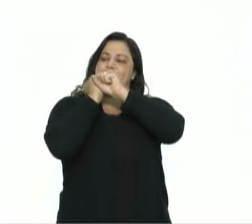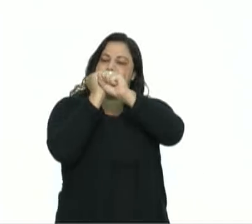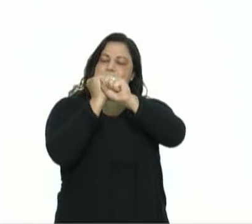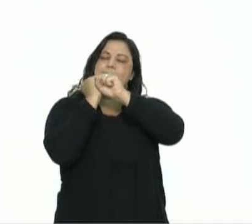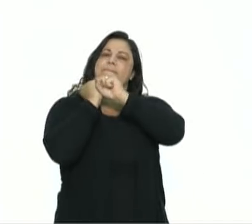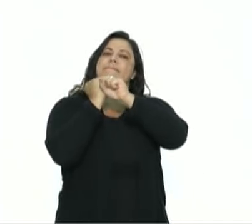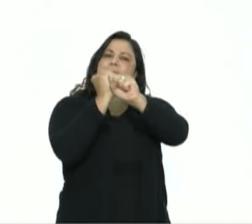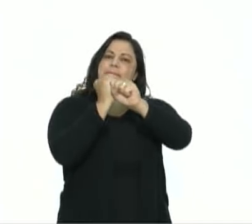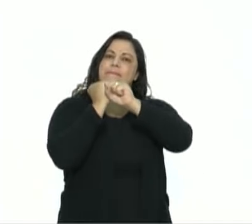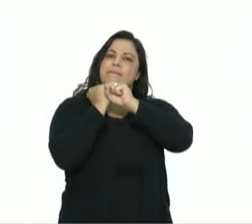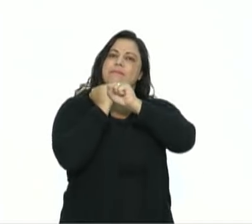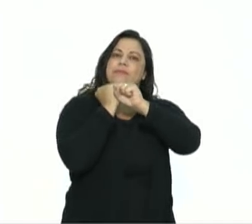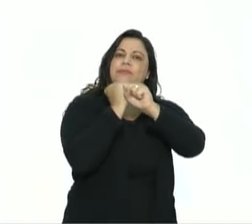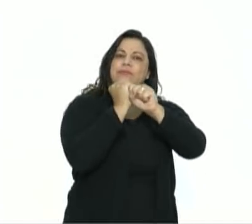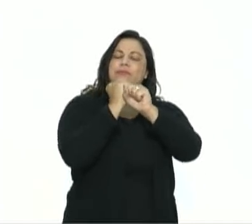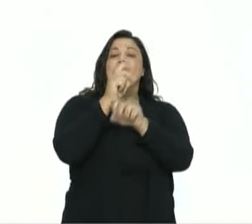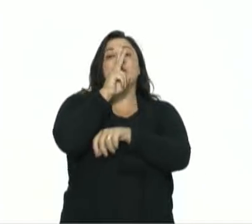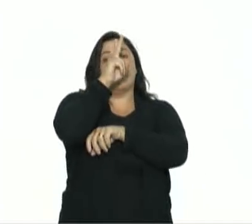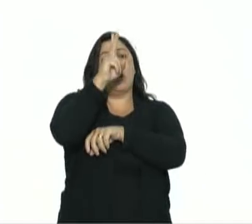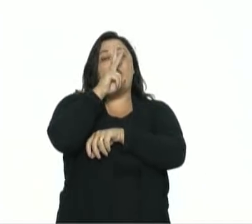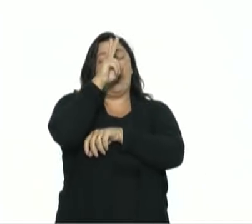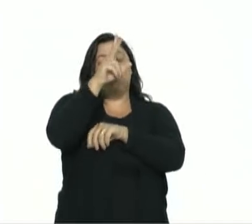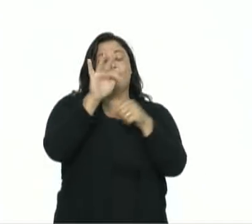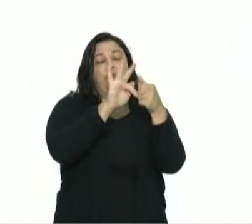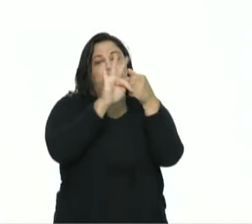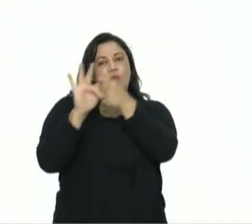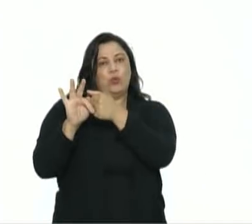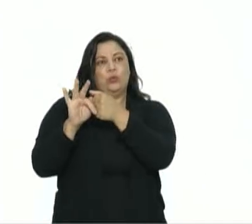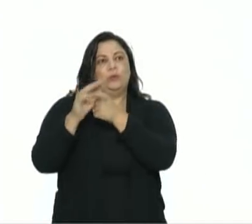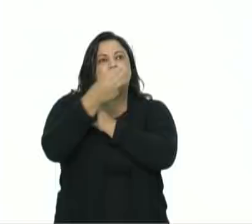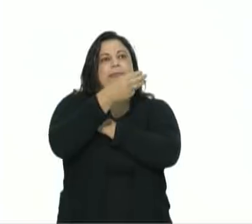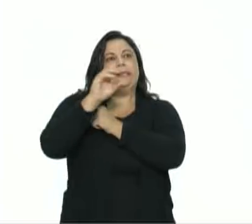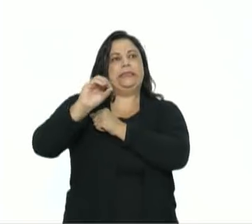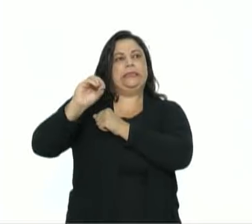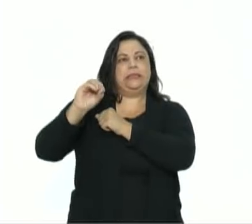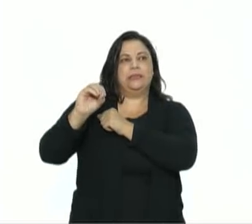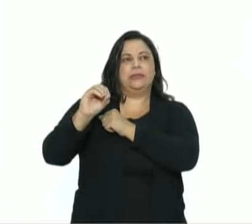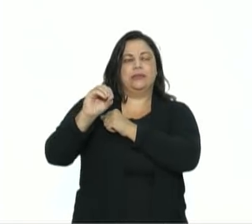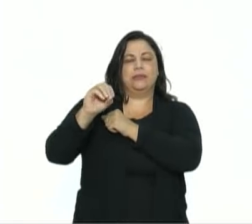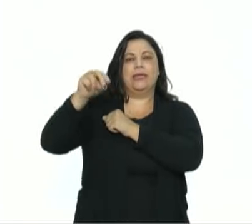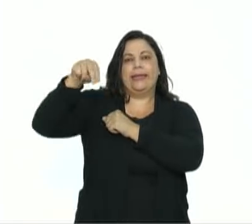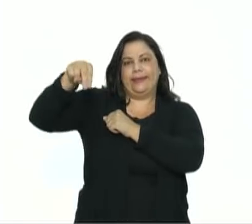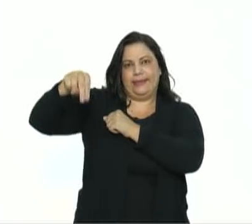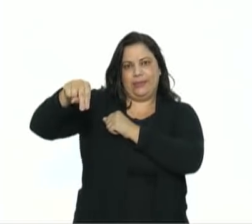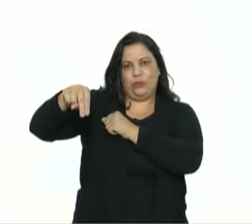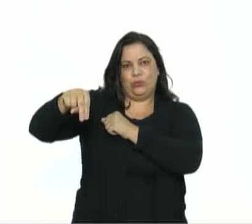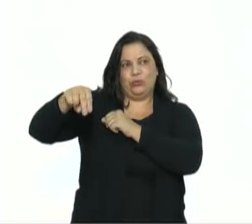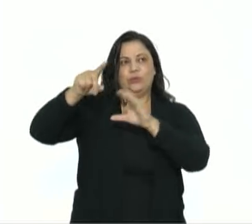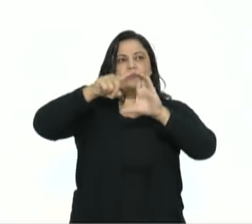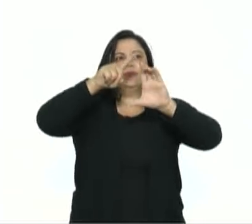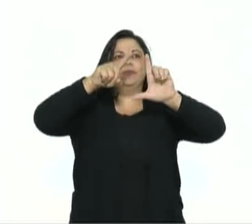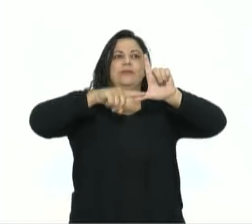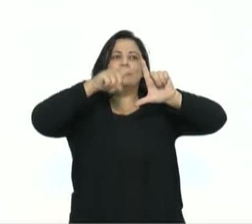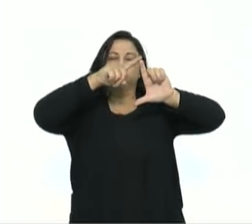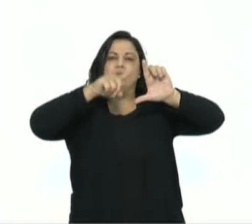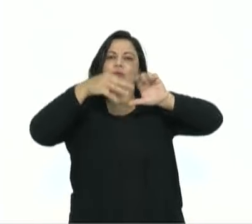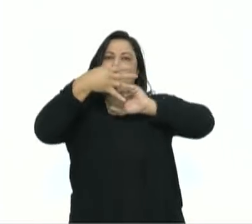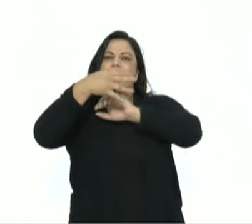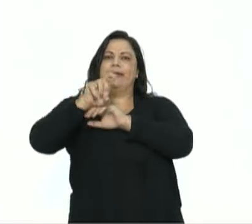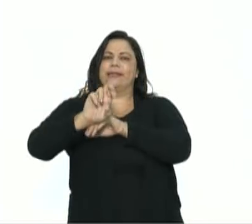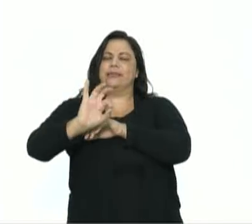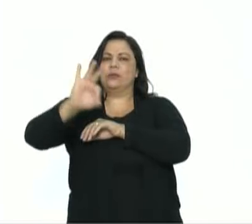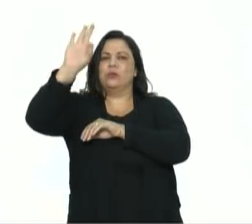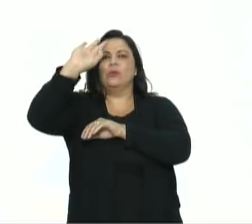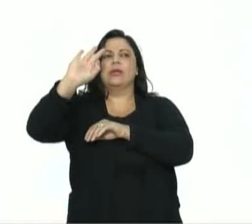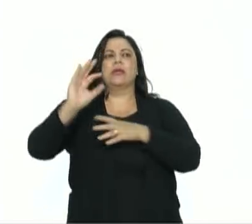corda, exercendo uma força de 30 newtons, que forma um ângulo de 45 graus com a horizontal. O menino empurra o trenó com